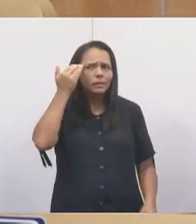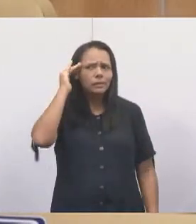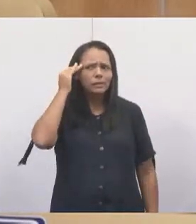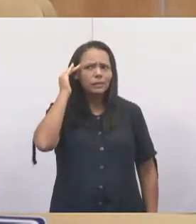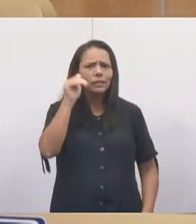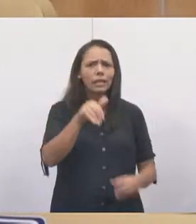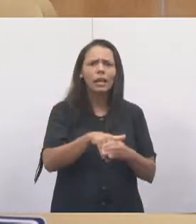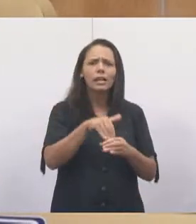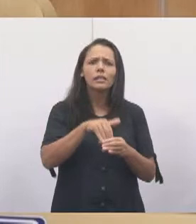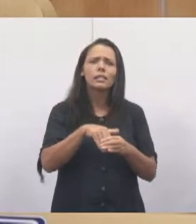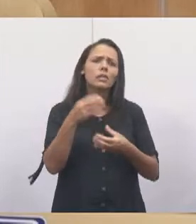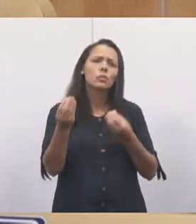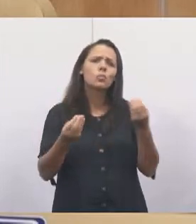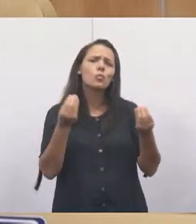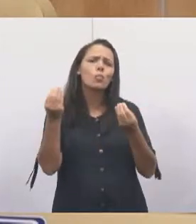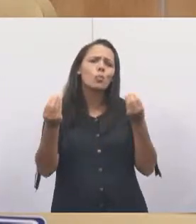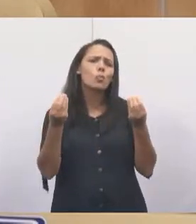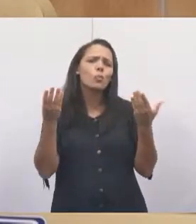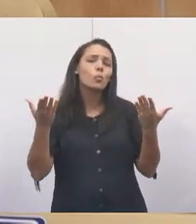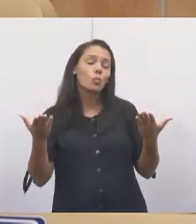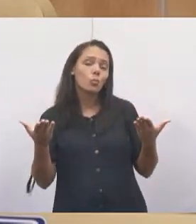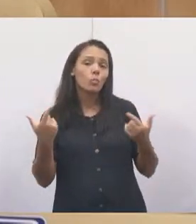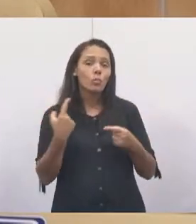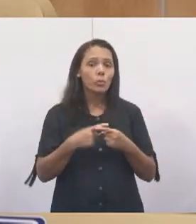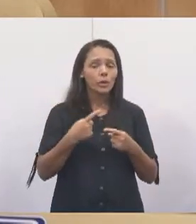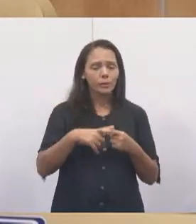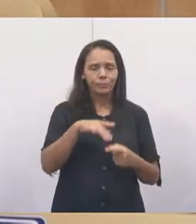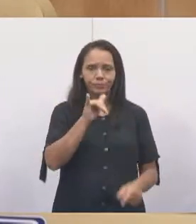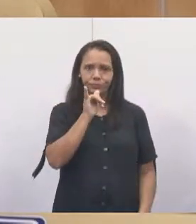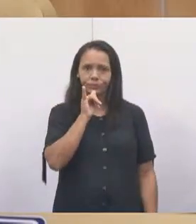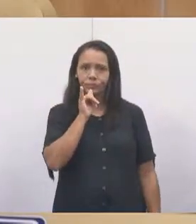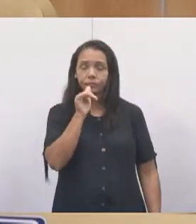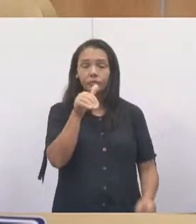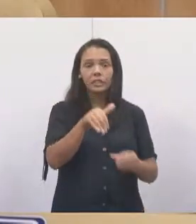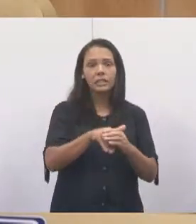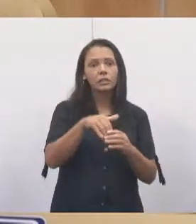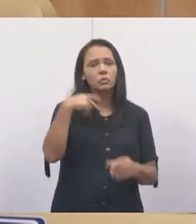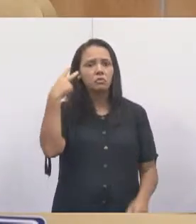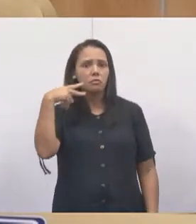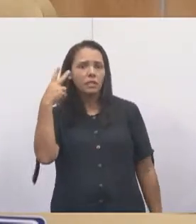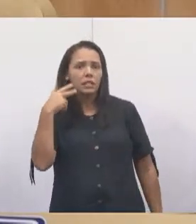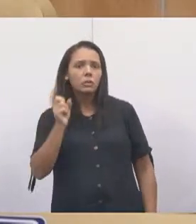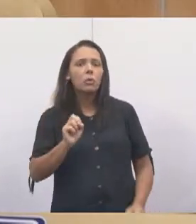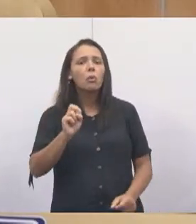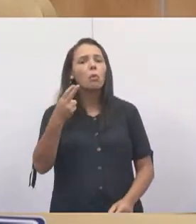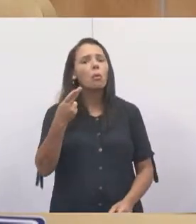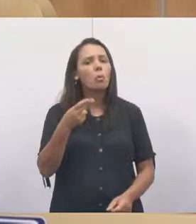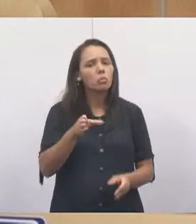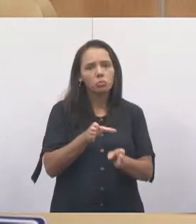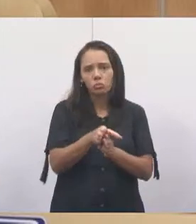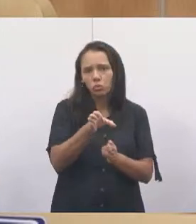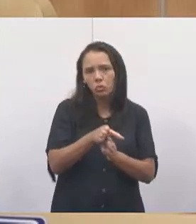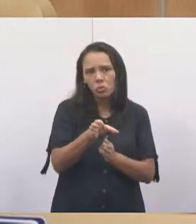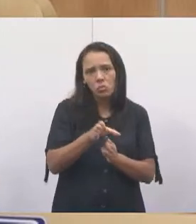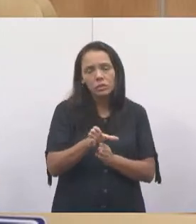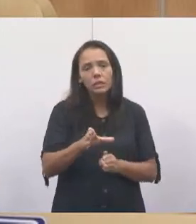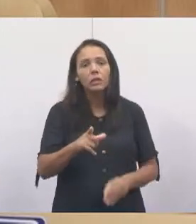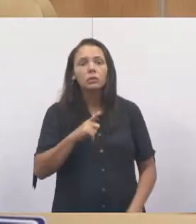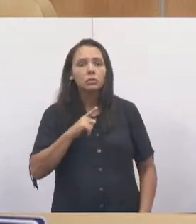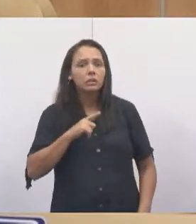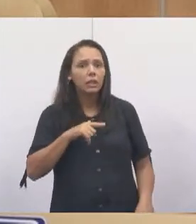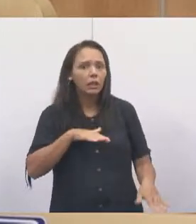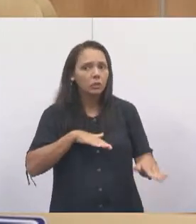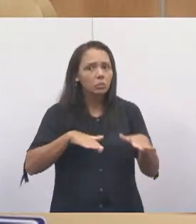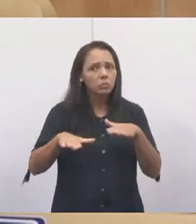Porque quando se fala em eleição, seja para vereador, seja para conselheiro, tem uma mobilização. E aí a